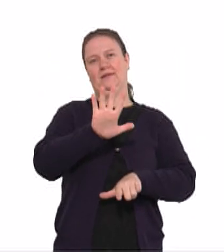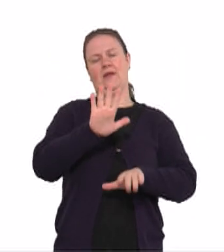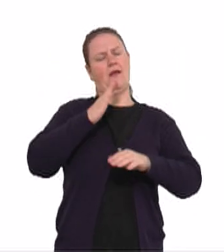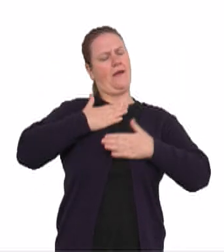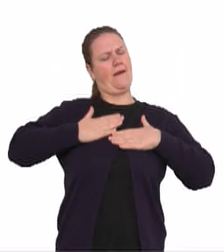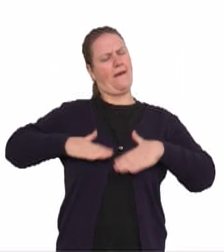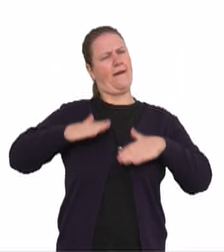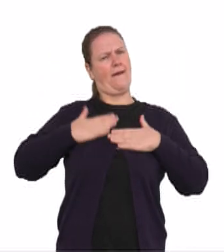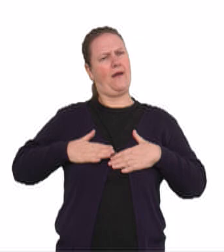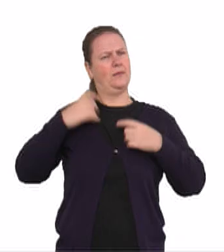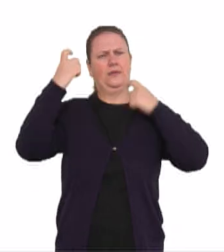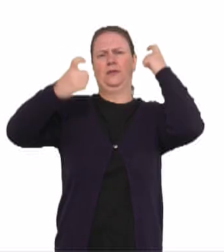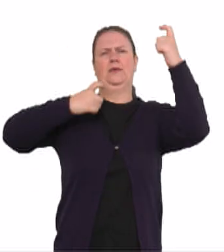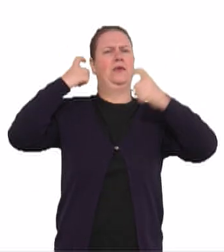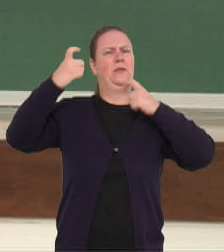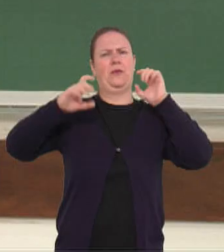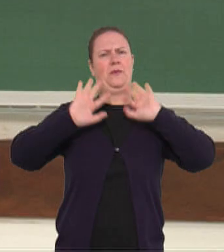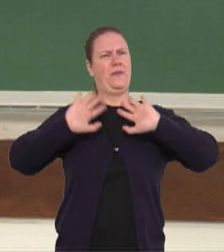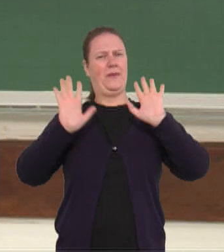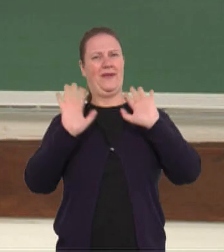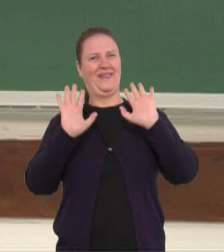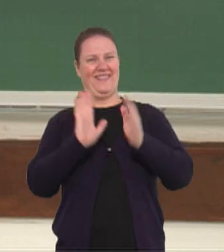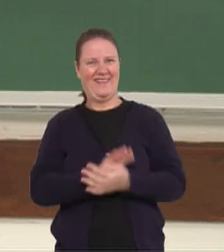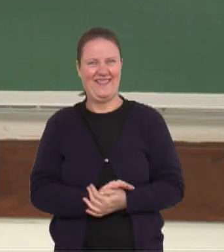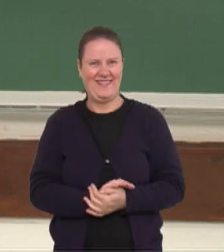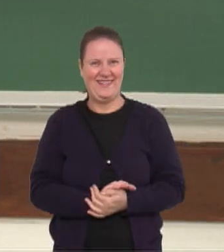tranquilos, não precisa se apavorar com isso.